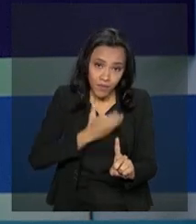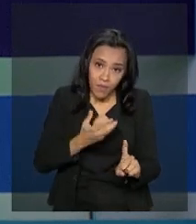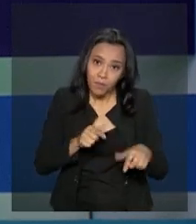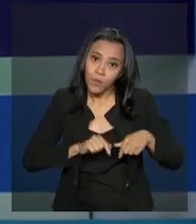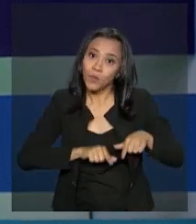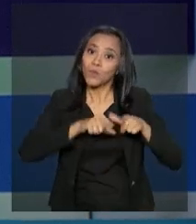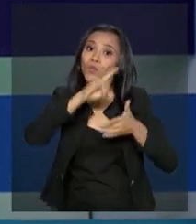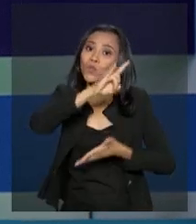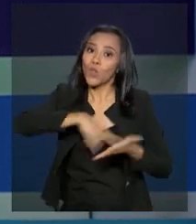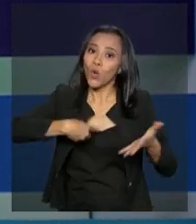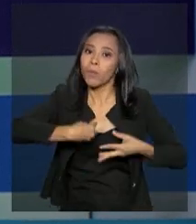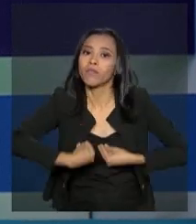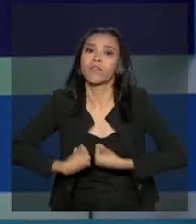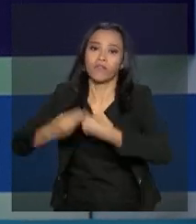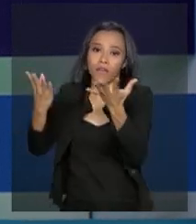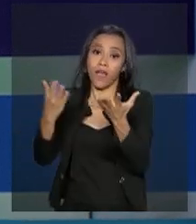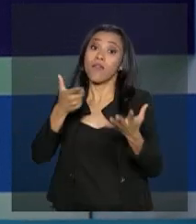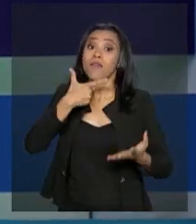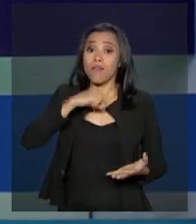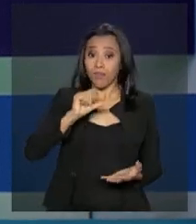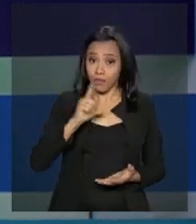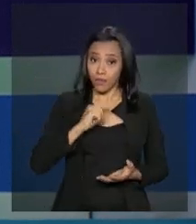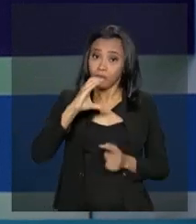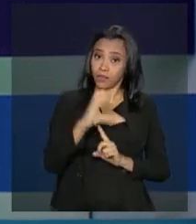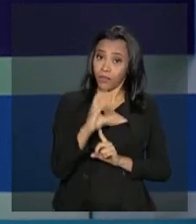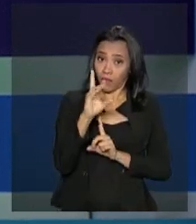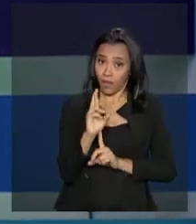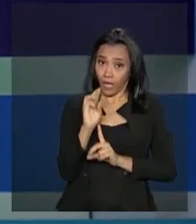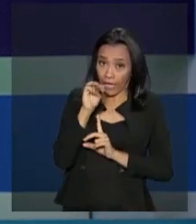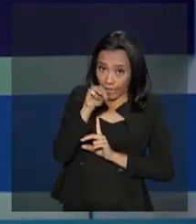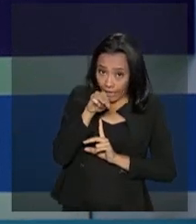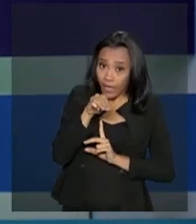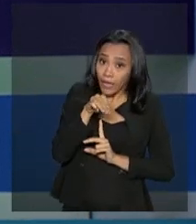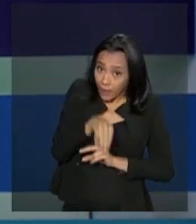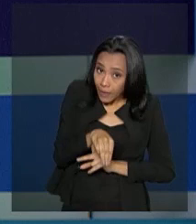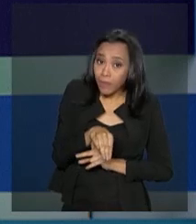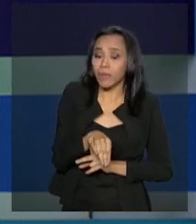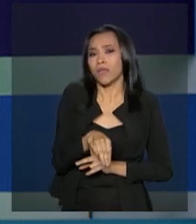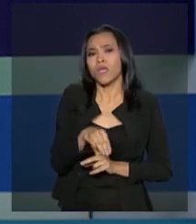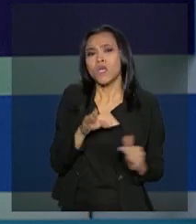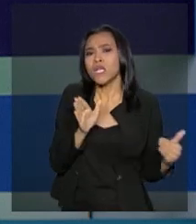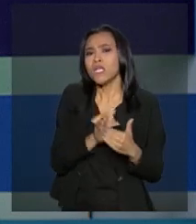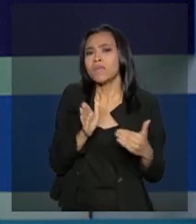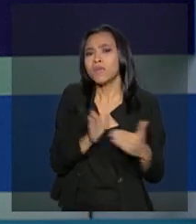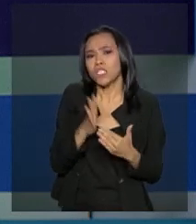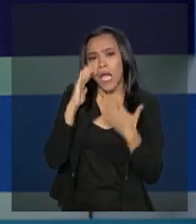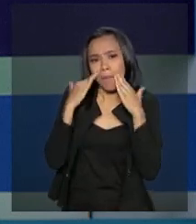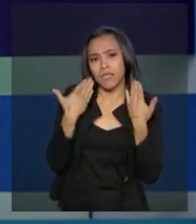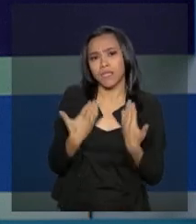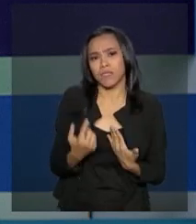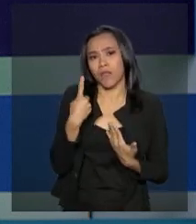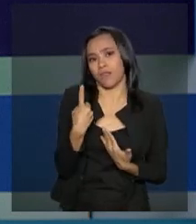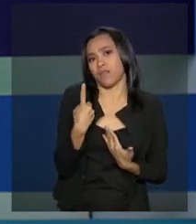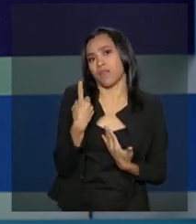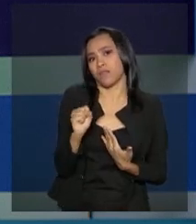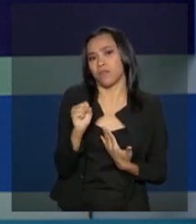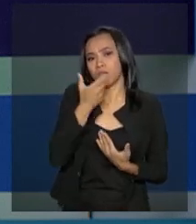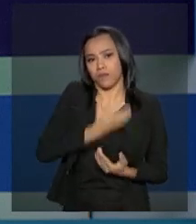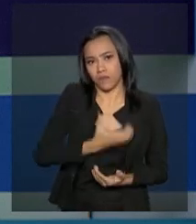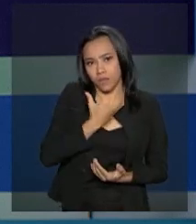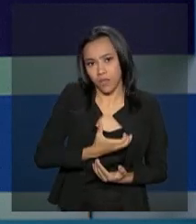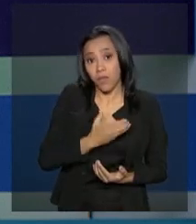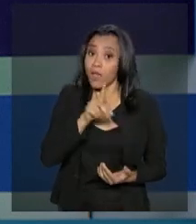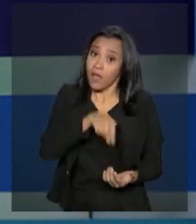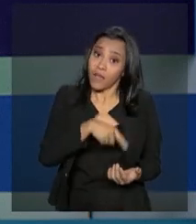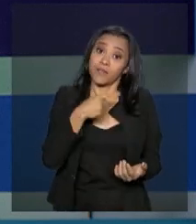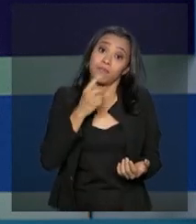já para quem tem crm no brasil a data limite para apresentação no município é 18 de dezembro a medida